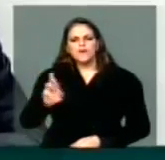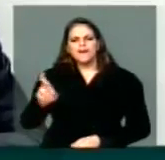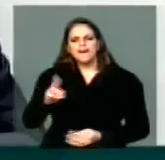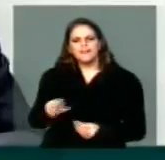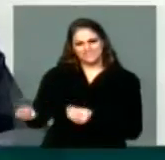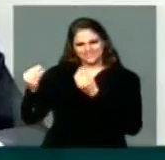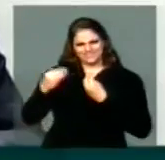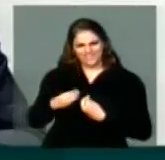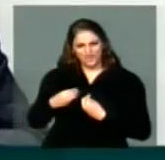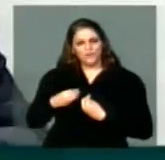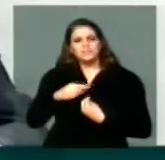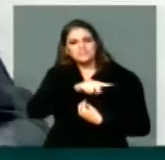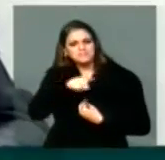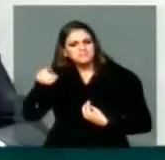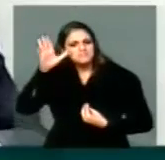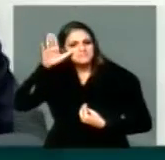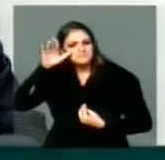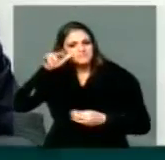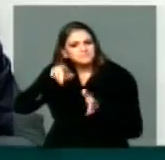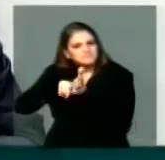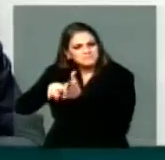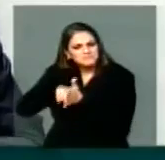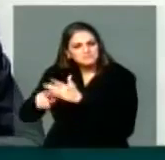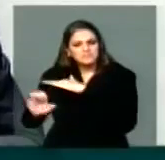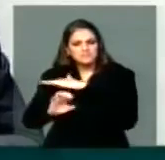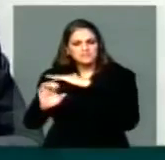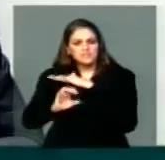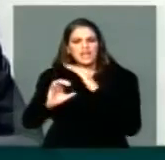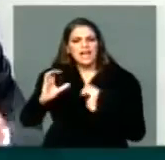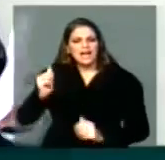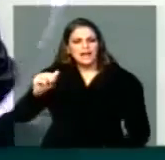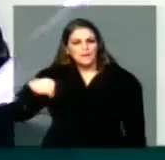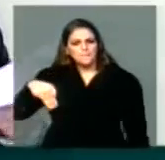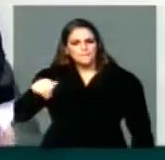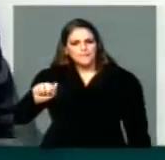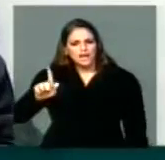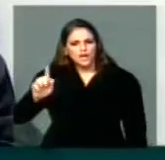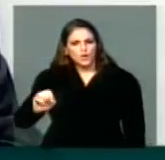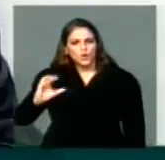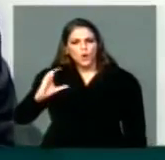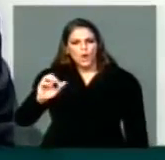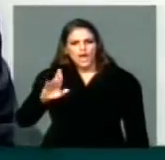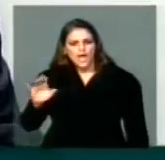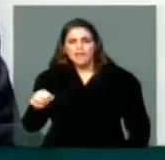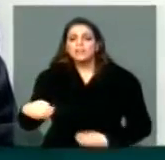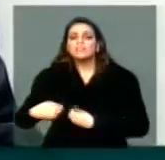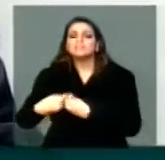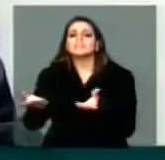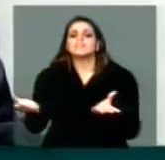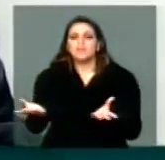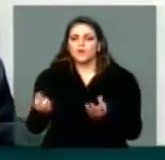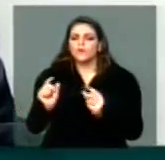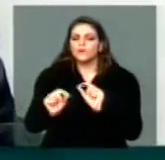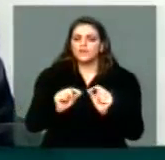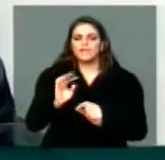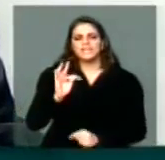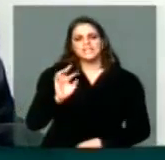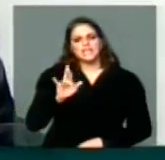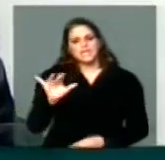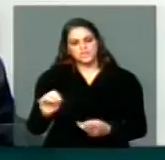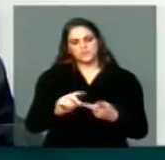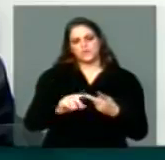de pesquisar a quem a construtora Camargo Corrêa doou na eleição de 2010? No mínimo aqui tem Tasso Genro,